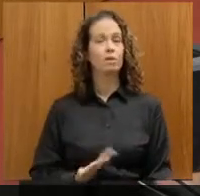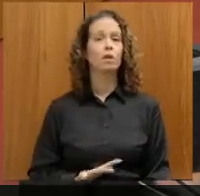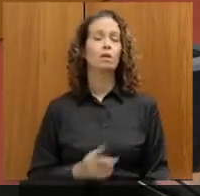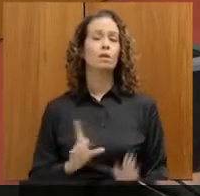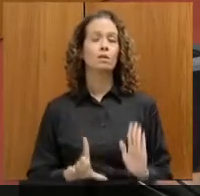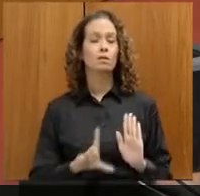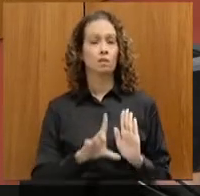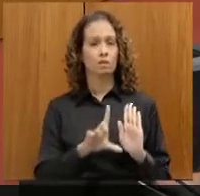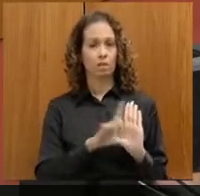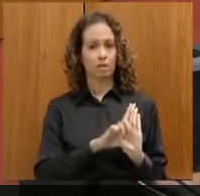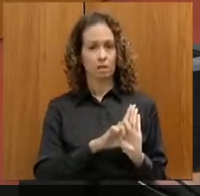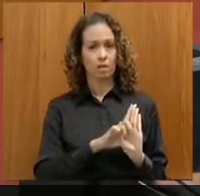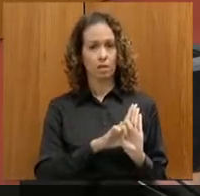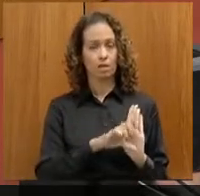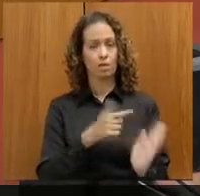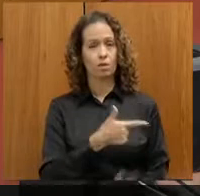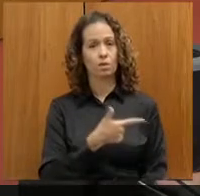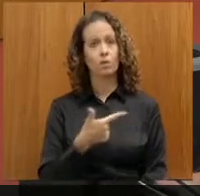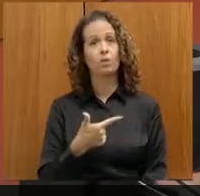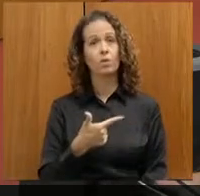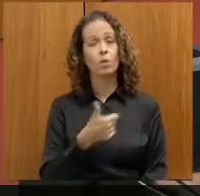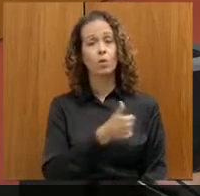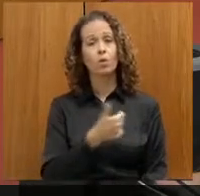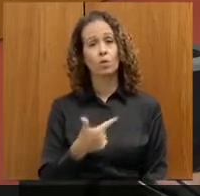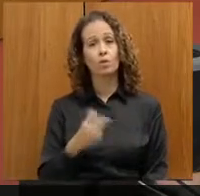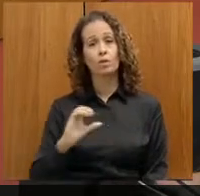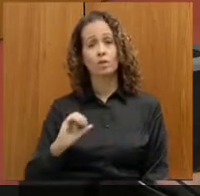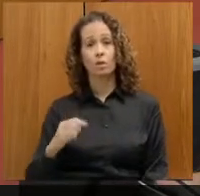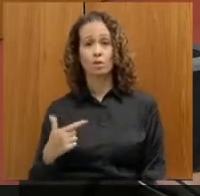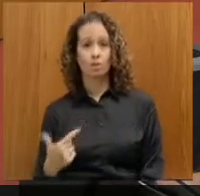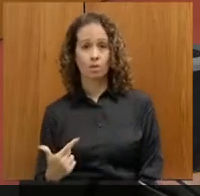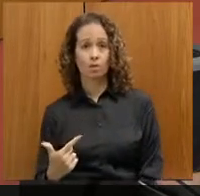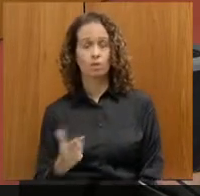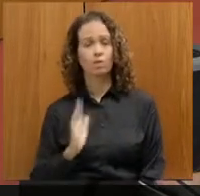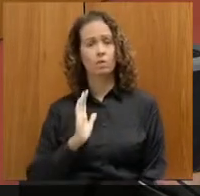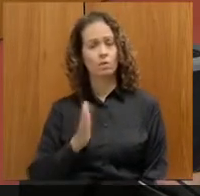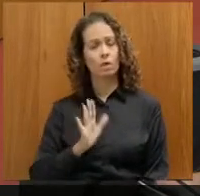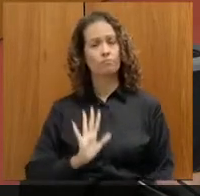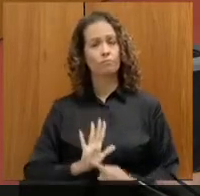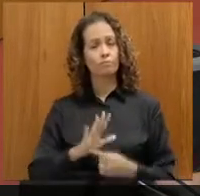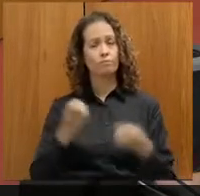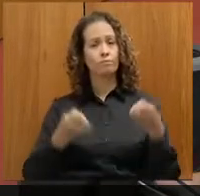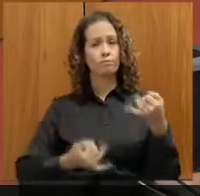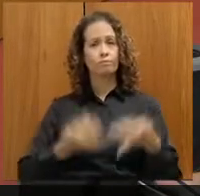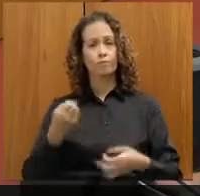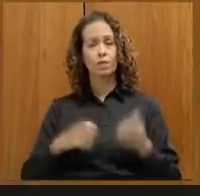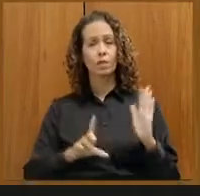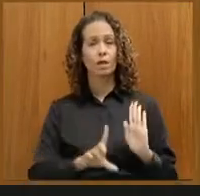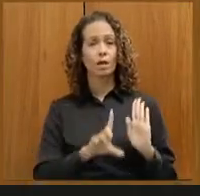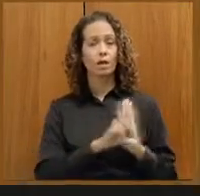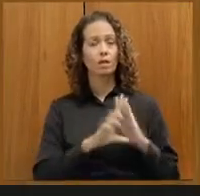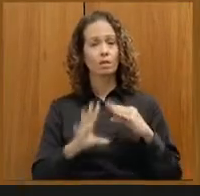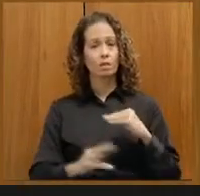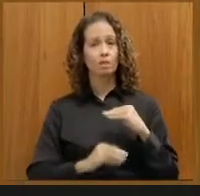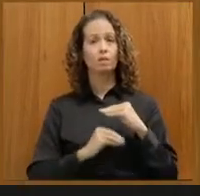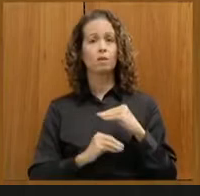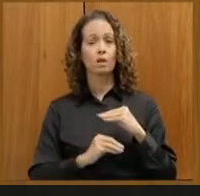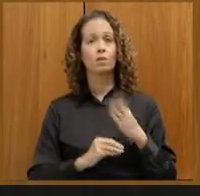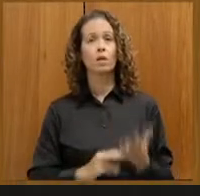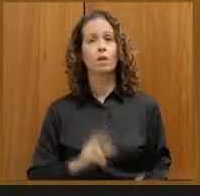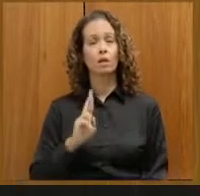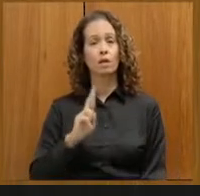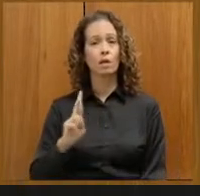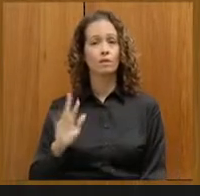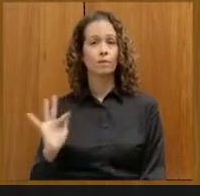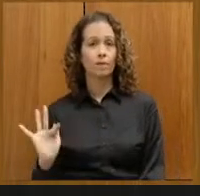de 1202 que a gente tá Tanto trata da lei de adesão ao regime recuperação